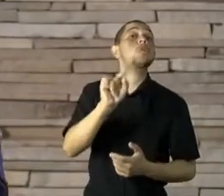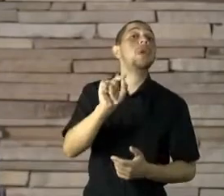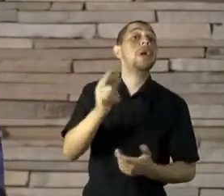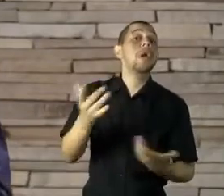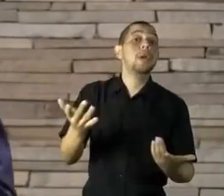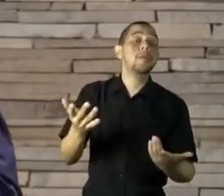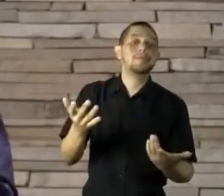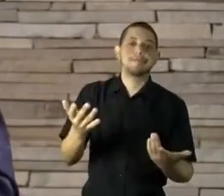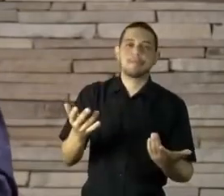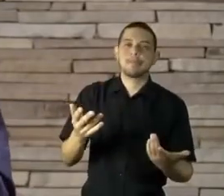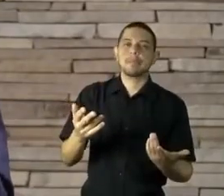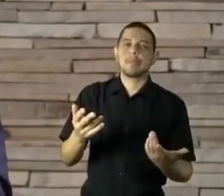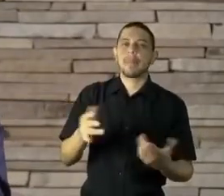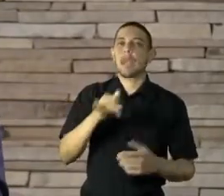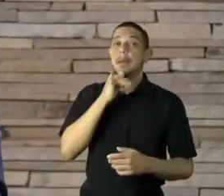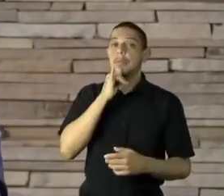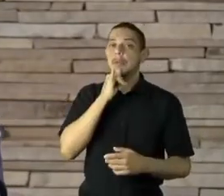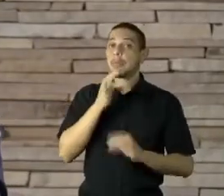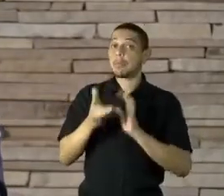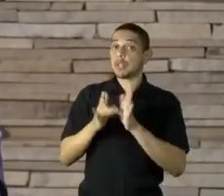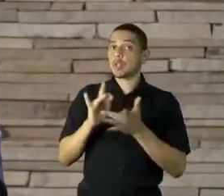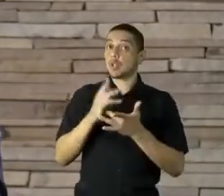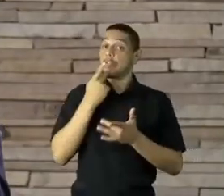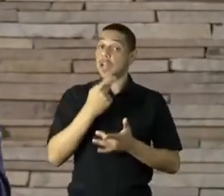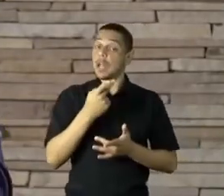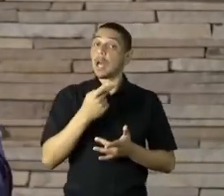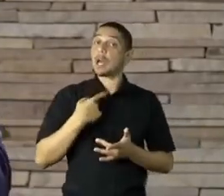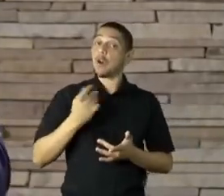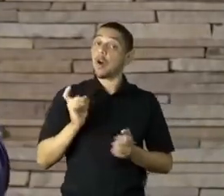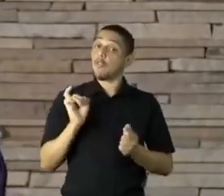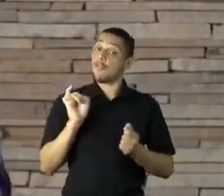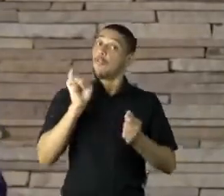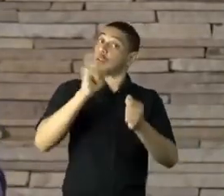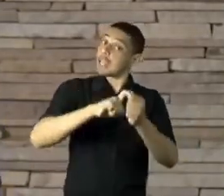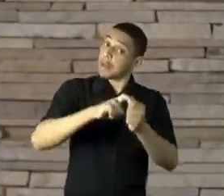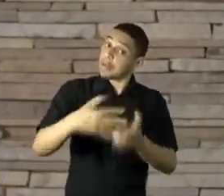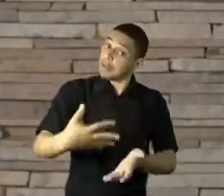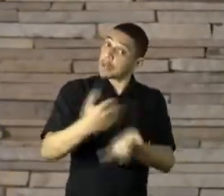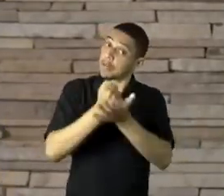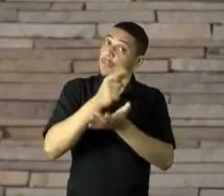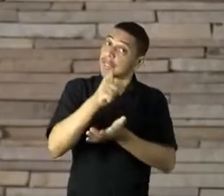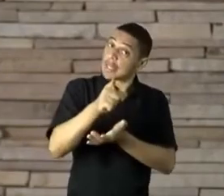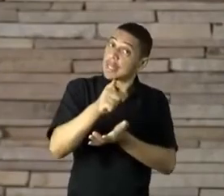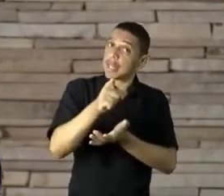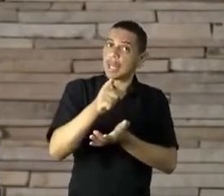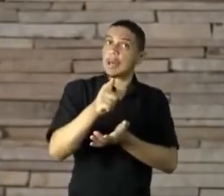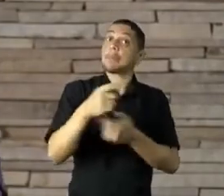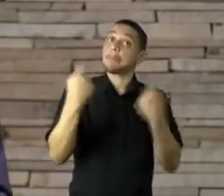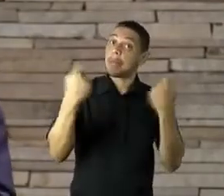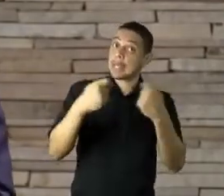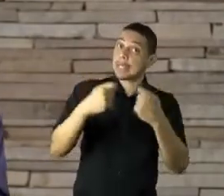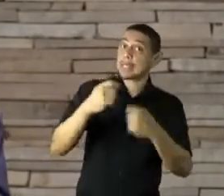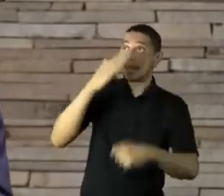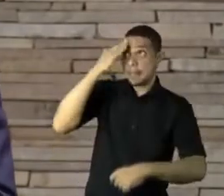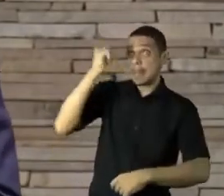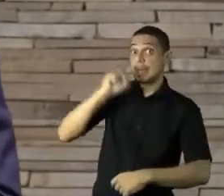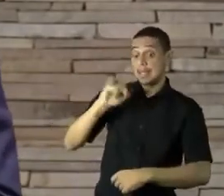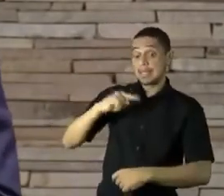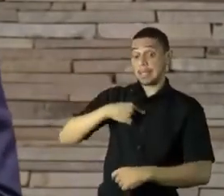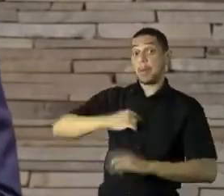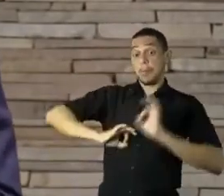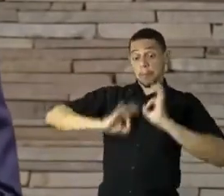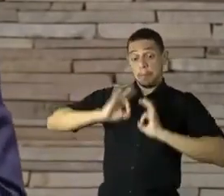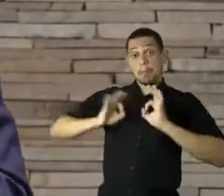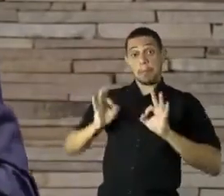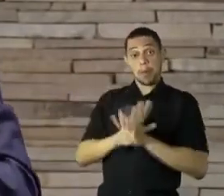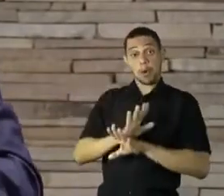estou voltando para buscá-lo é melhor eu e você nos certificarmos de que estamos preparados porque ele vai